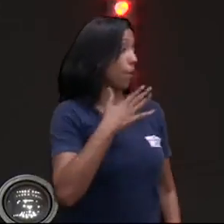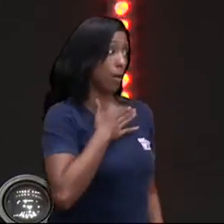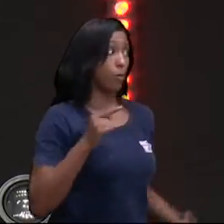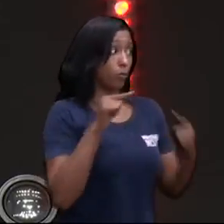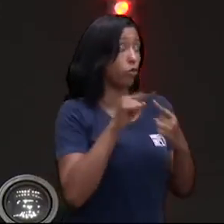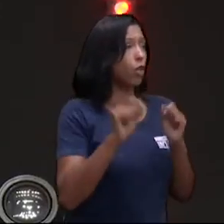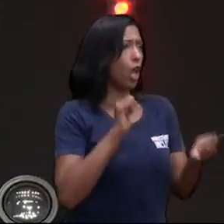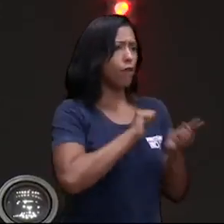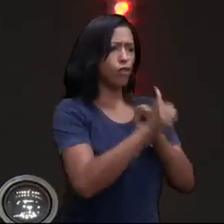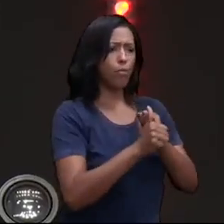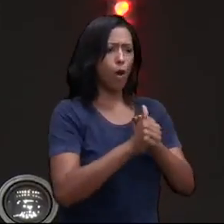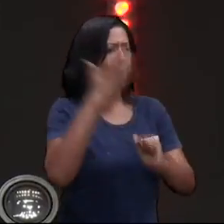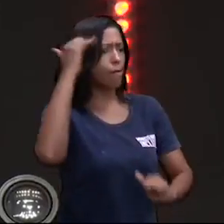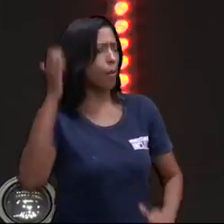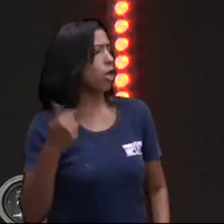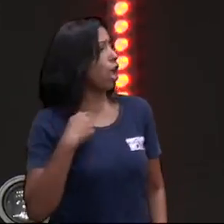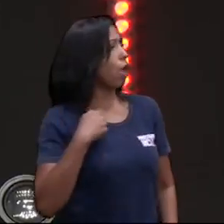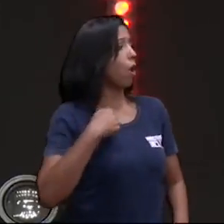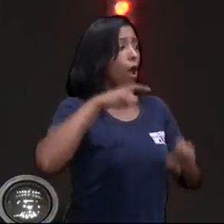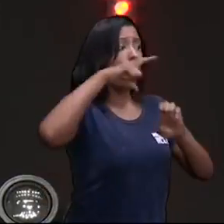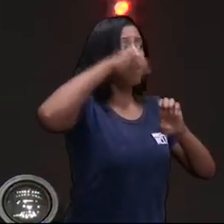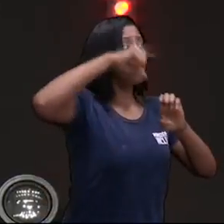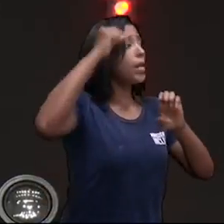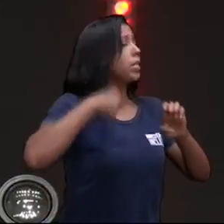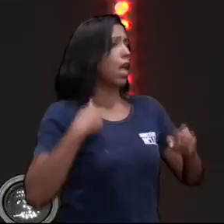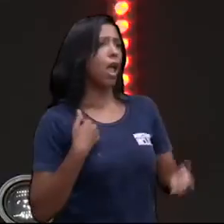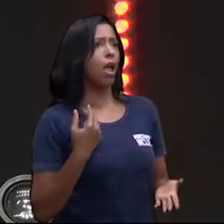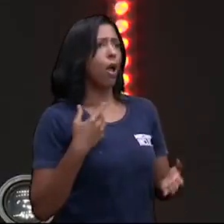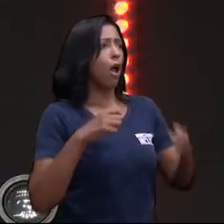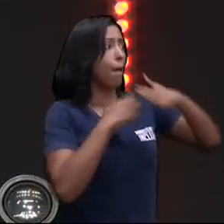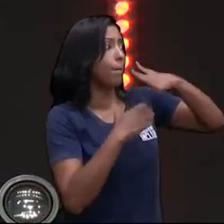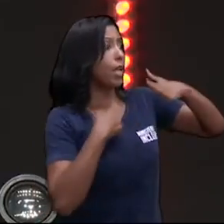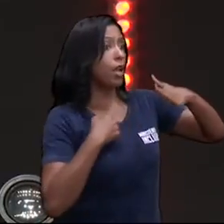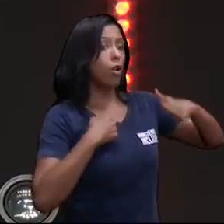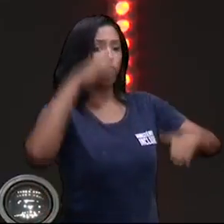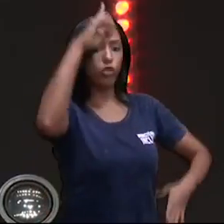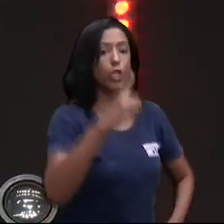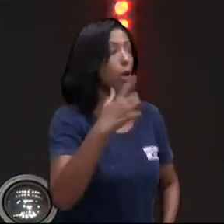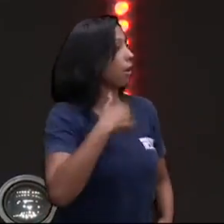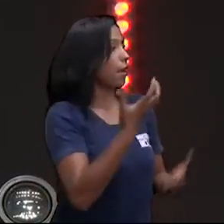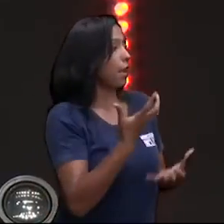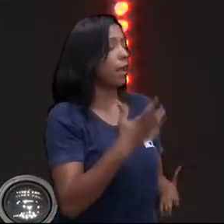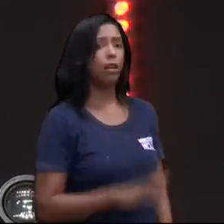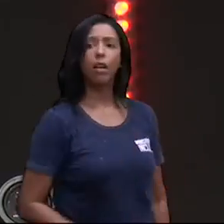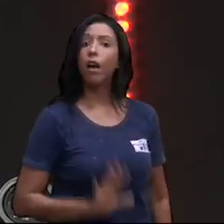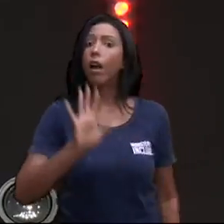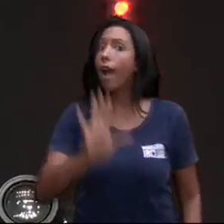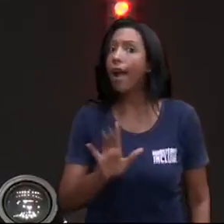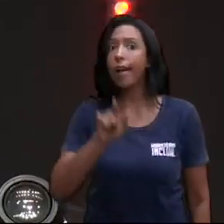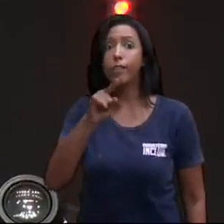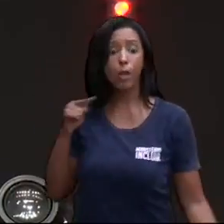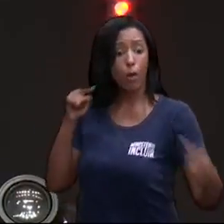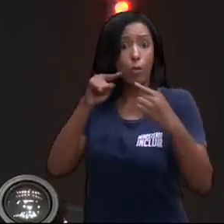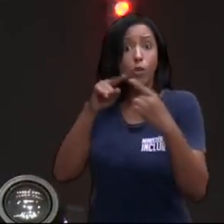ser promovido na empresa que eu estou virar diretor da empresa em o seu propósito deve ser